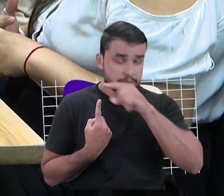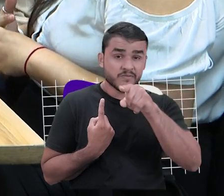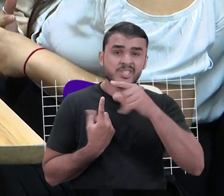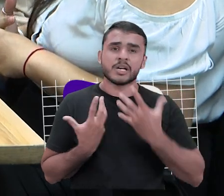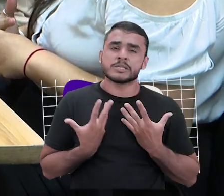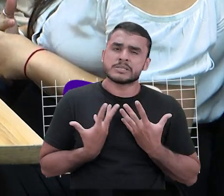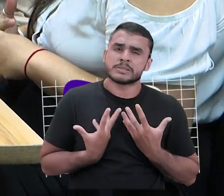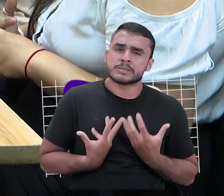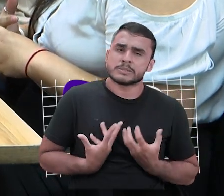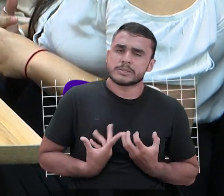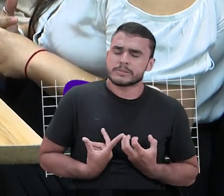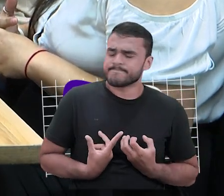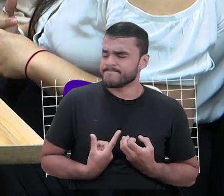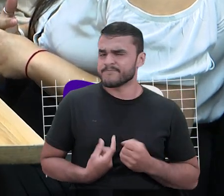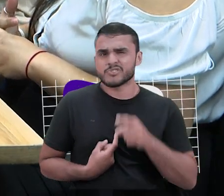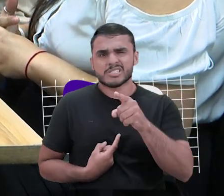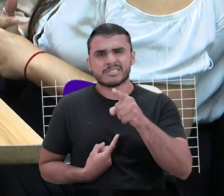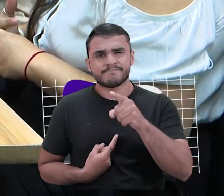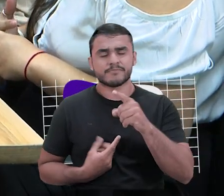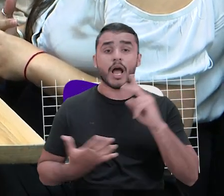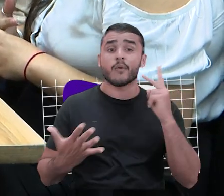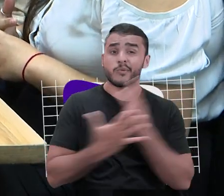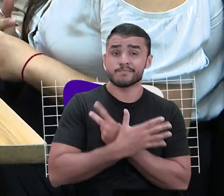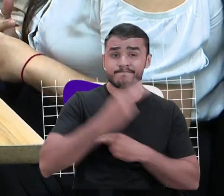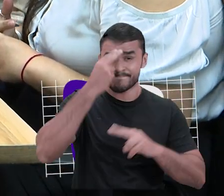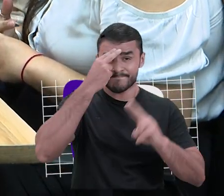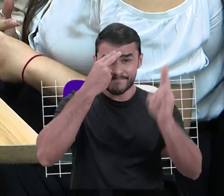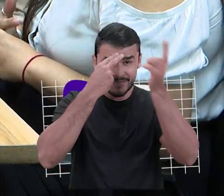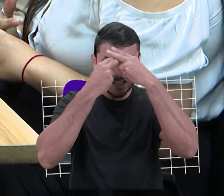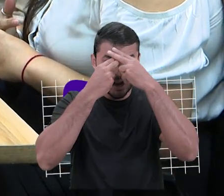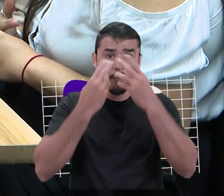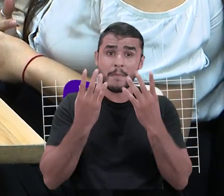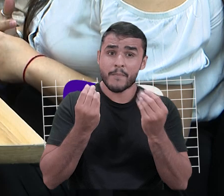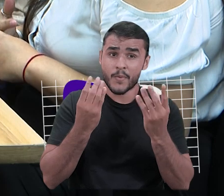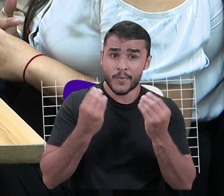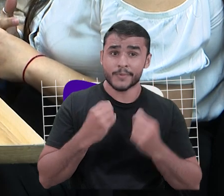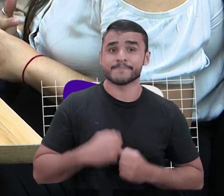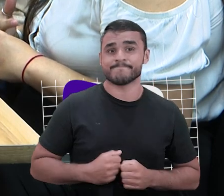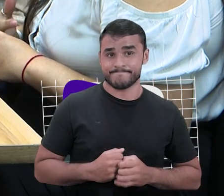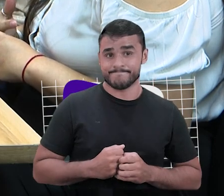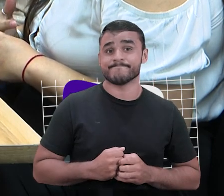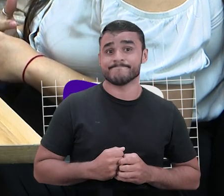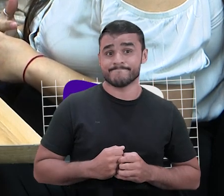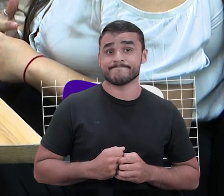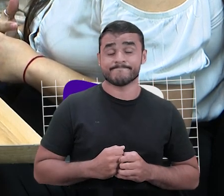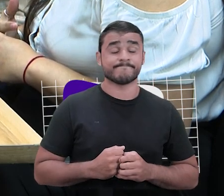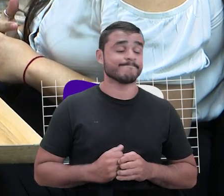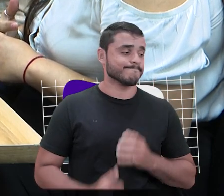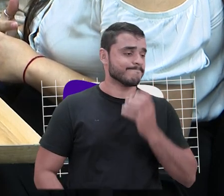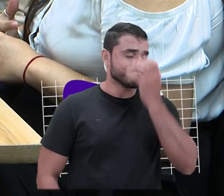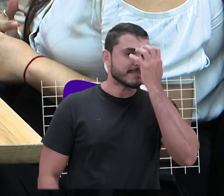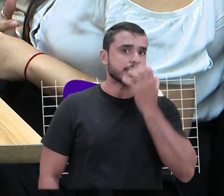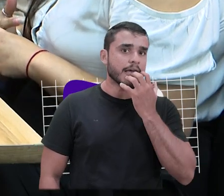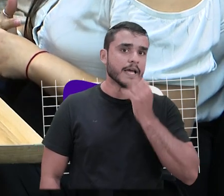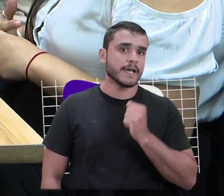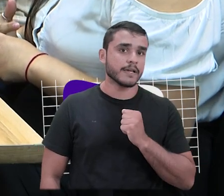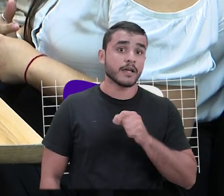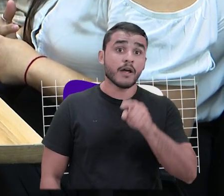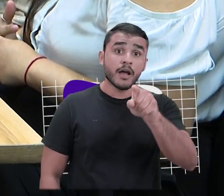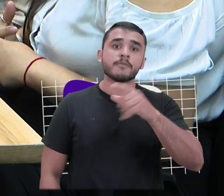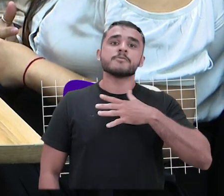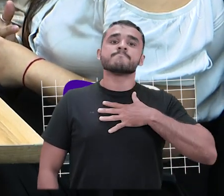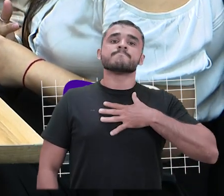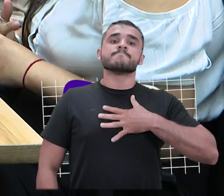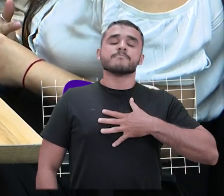com o nosso psicológico, né? Assim, e o que eu digo para elas é